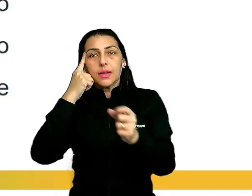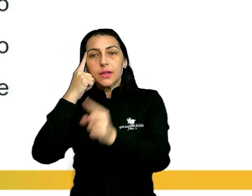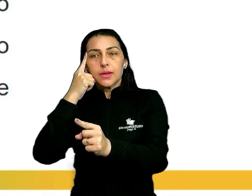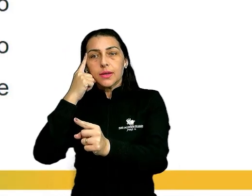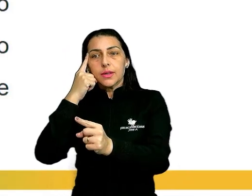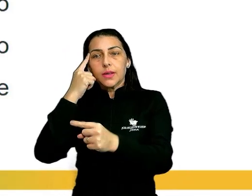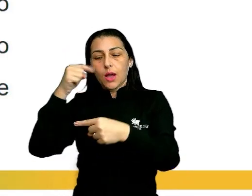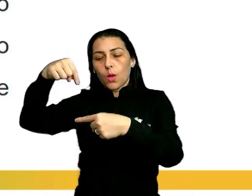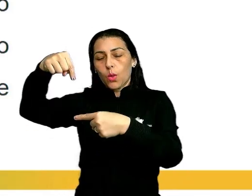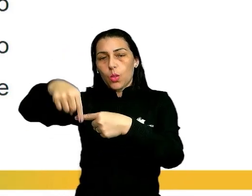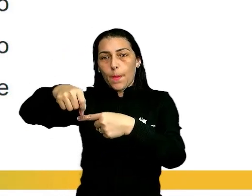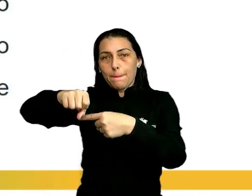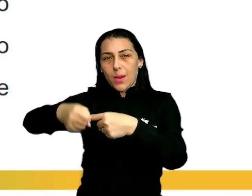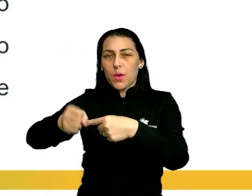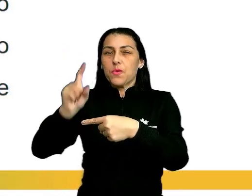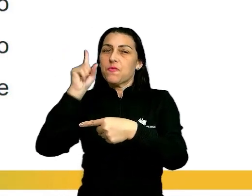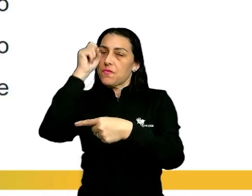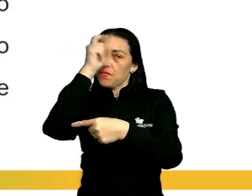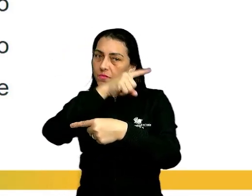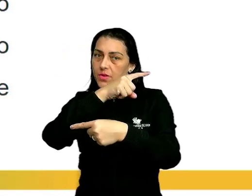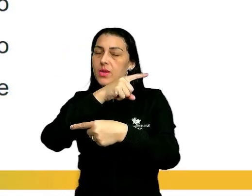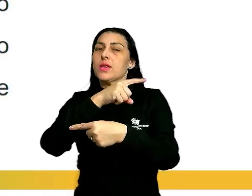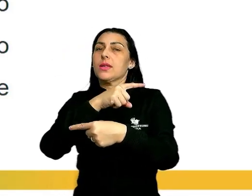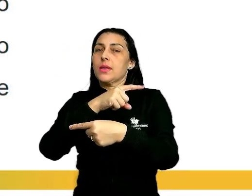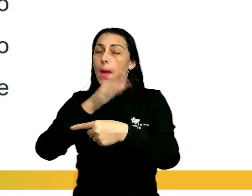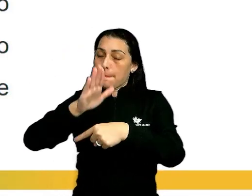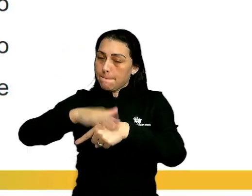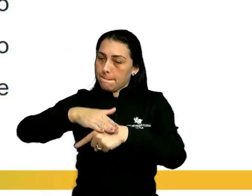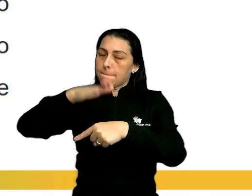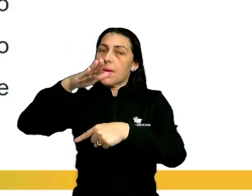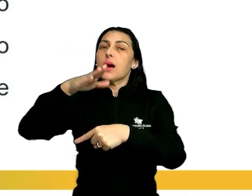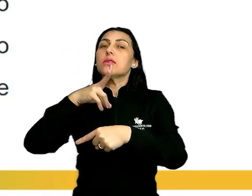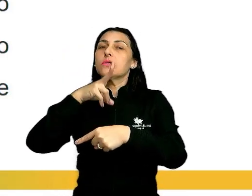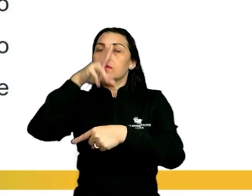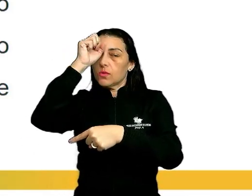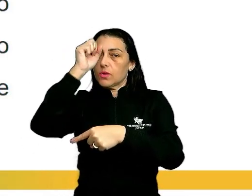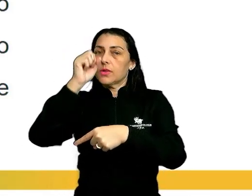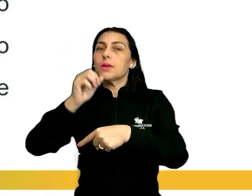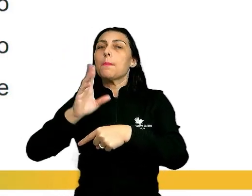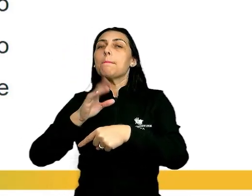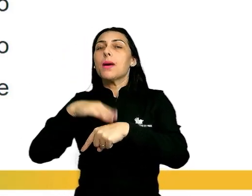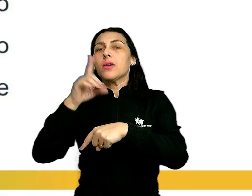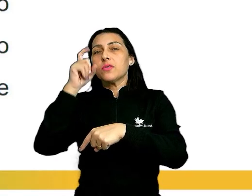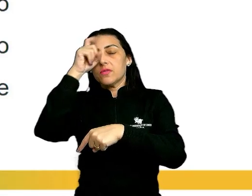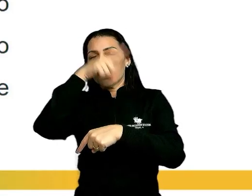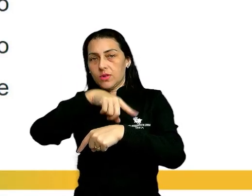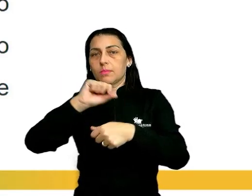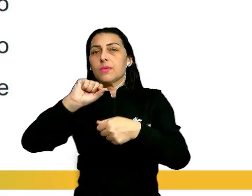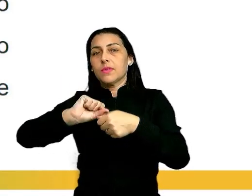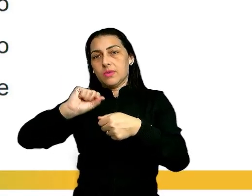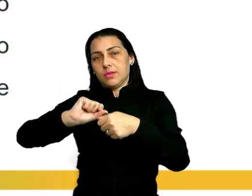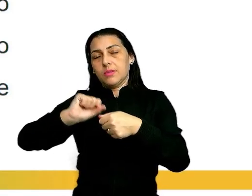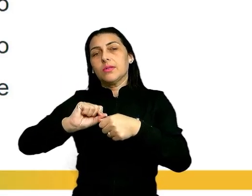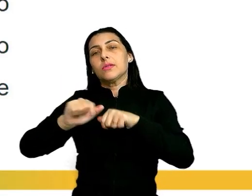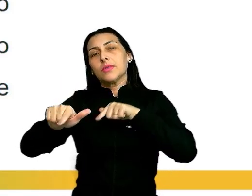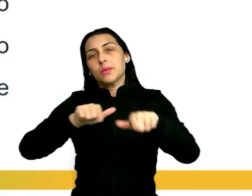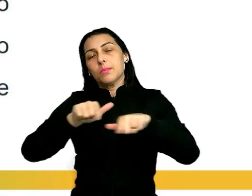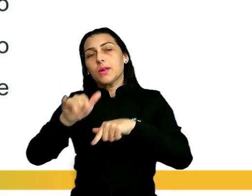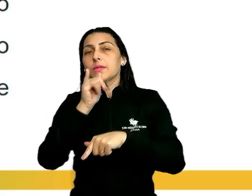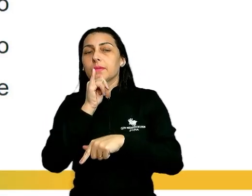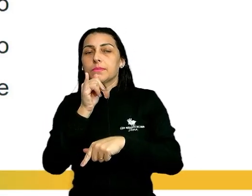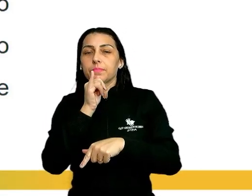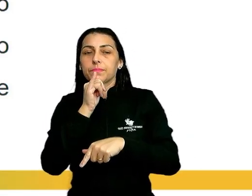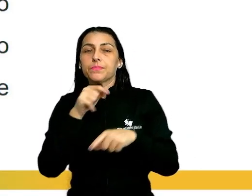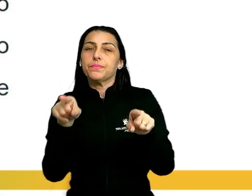porta seria complicado né então ia exigir mais força ia ficar mais complicado para realizar o trabalho então o exemplo que